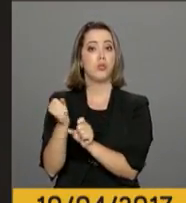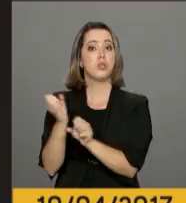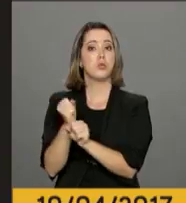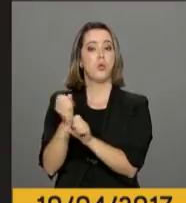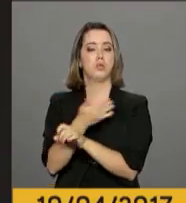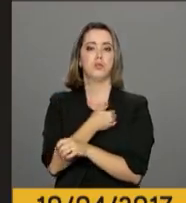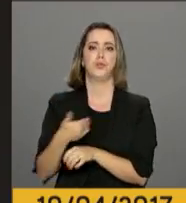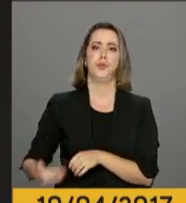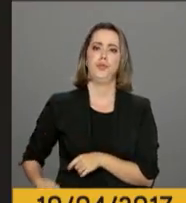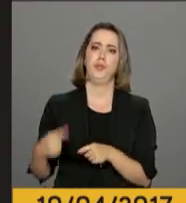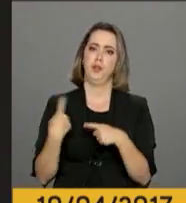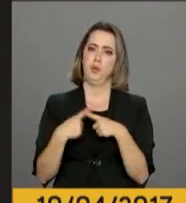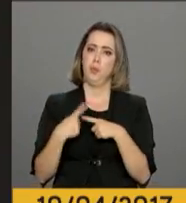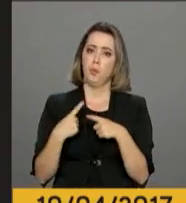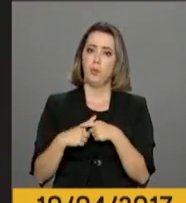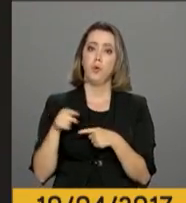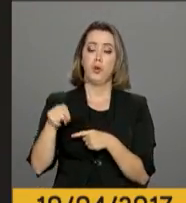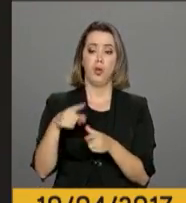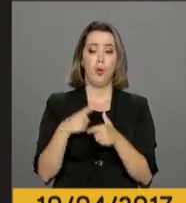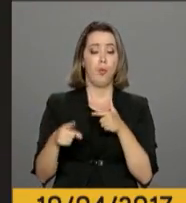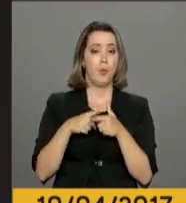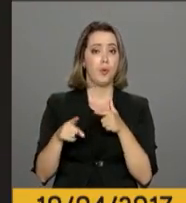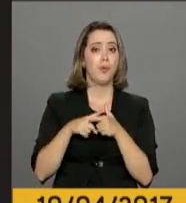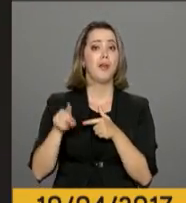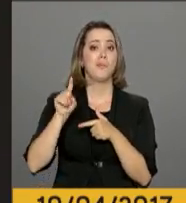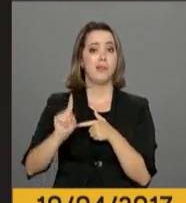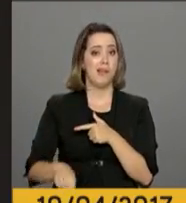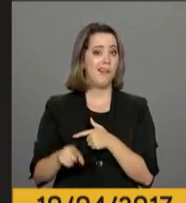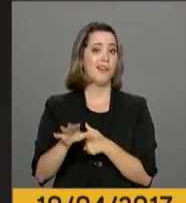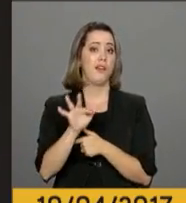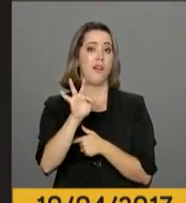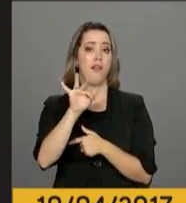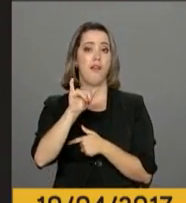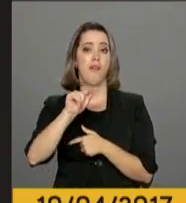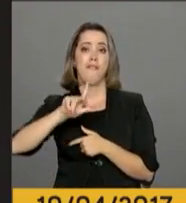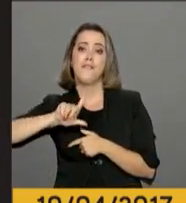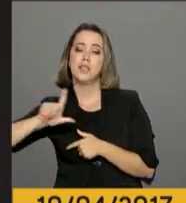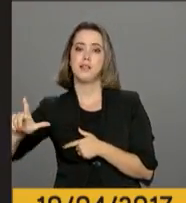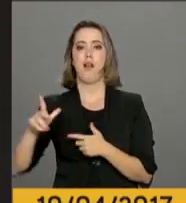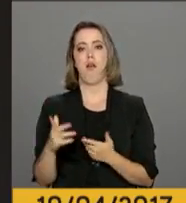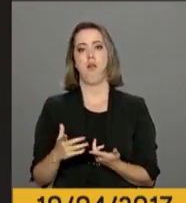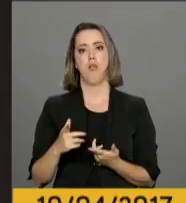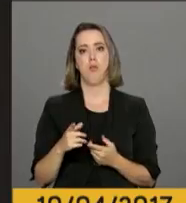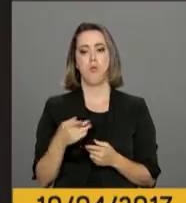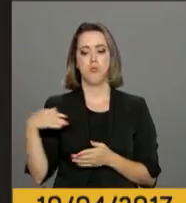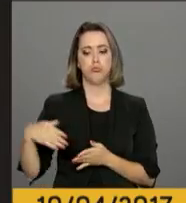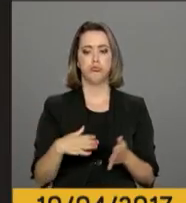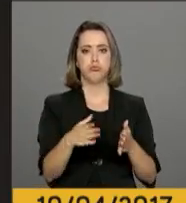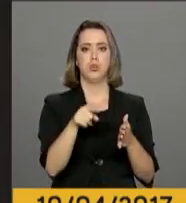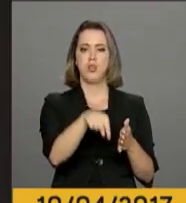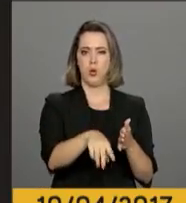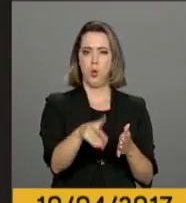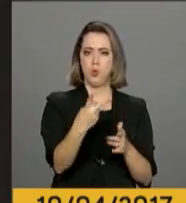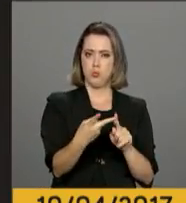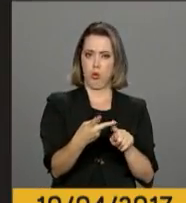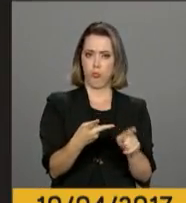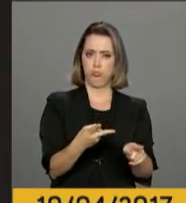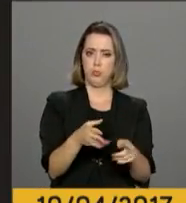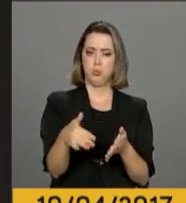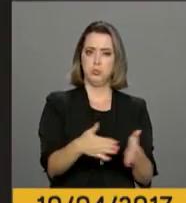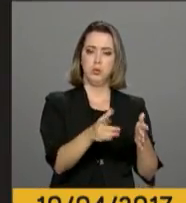crise que herdamos tem raiz fiscal. De outro lado, melhorar o ambiente de negócios, que